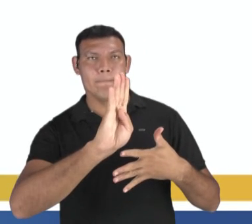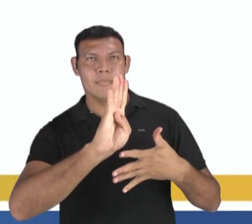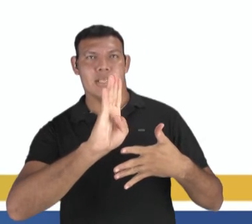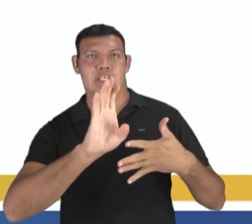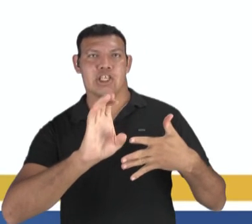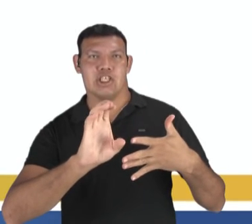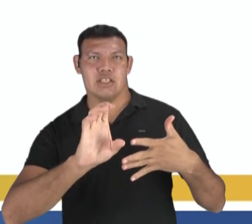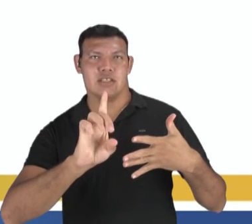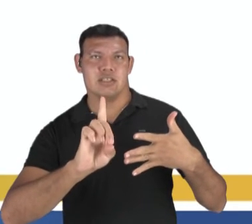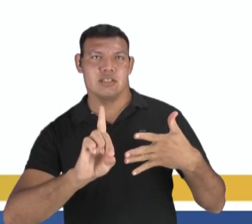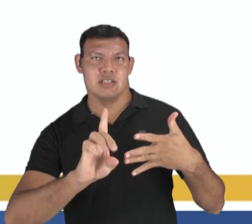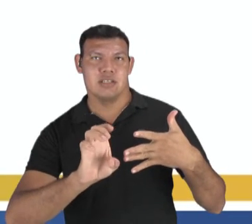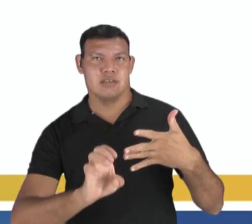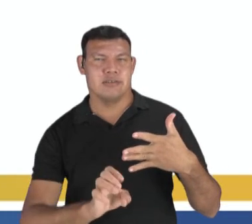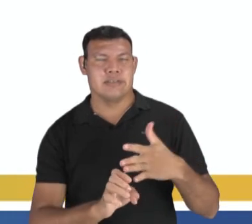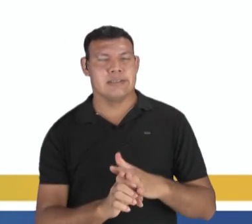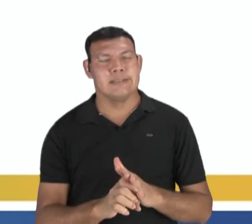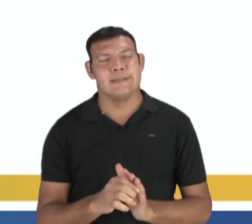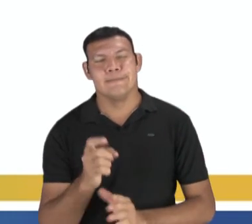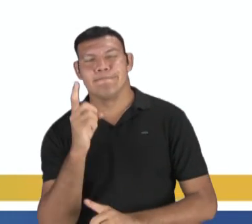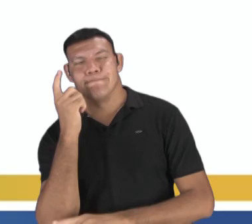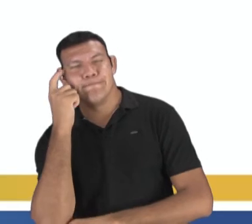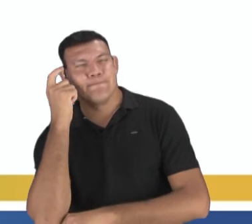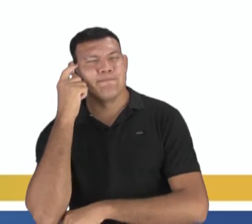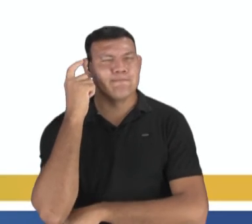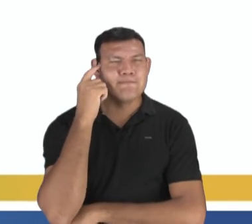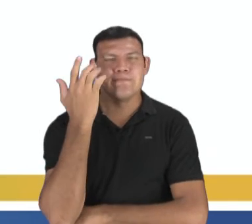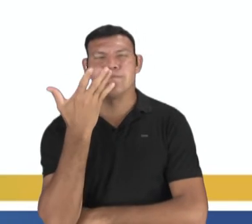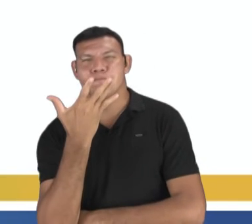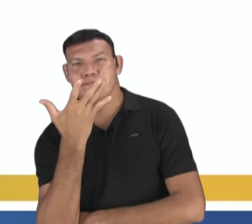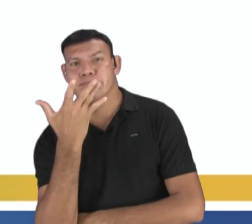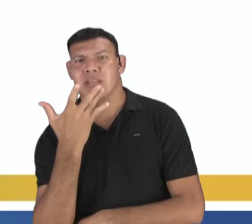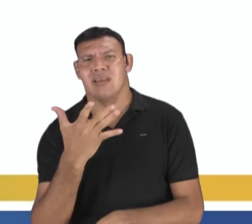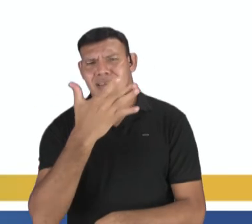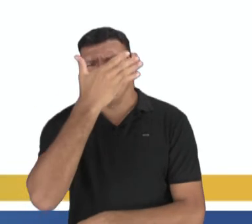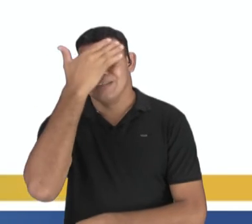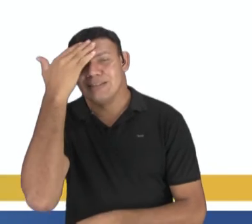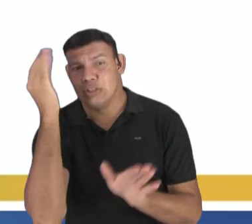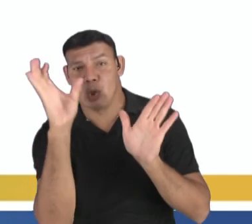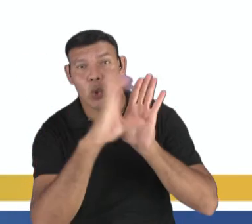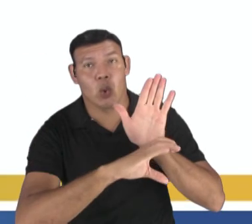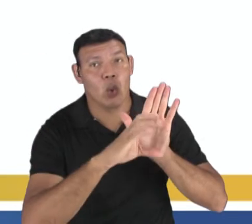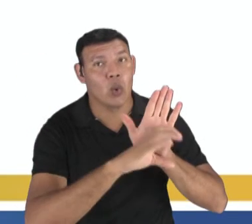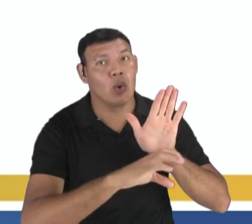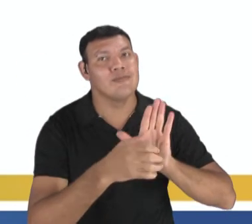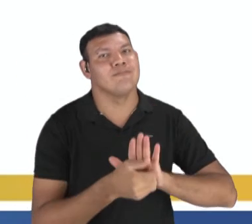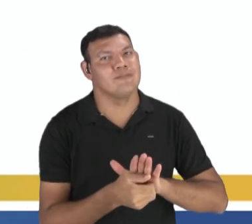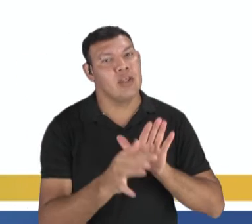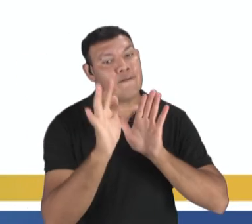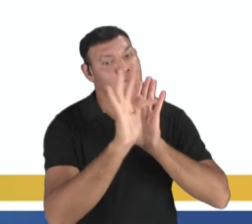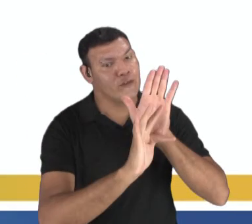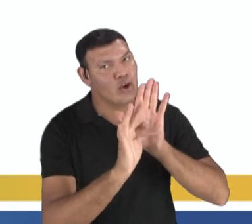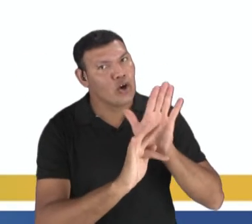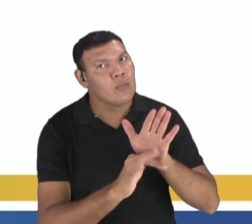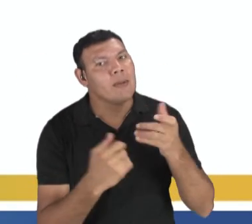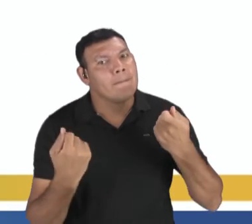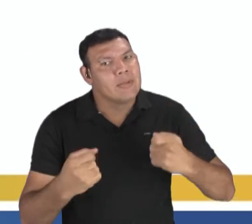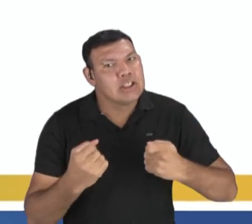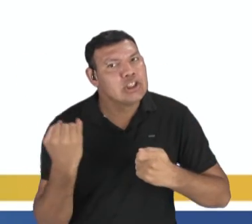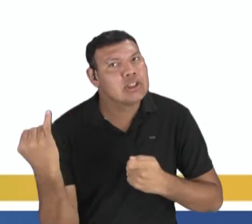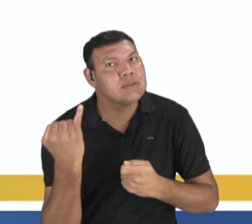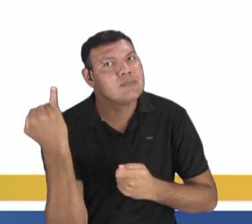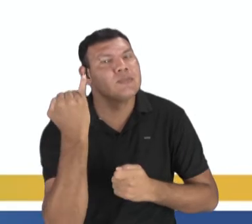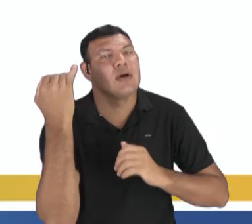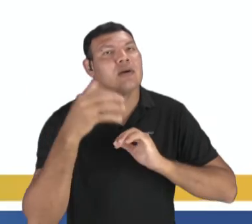Muitos alunos, quando vão resolver, ficam tentando adivinhar e esquece da parte conceitual, da parte das fórmulas. Pessoal,